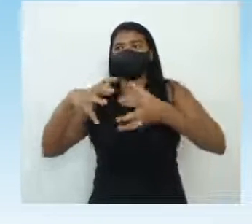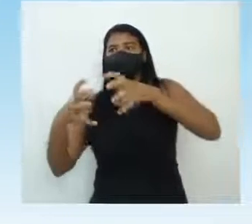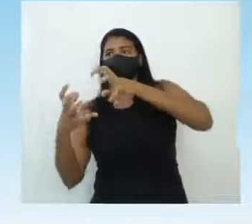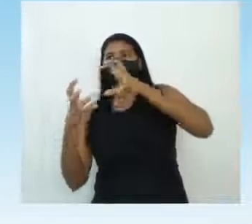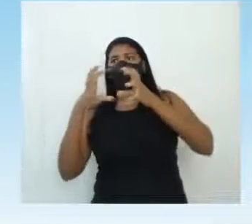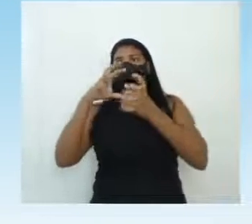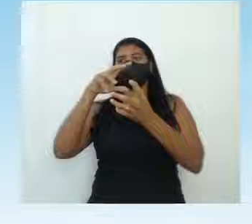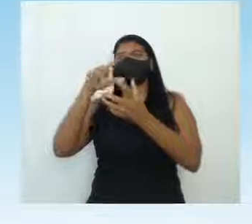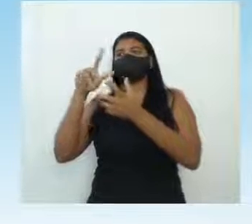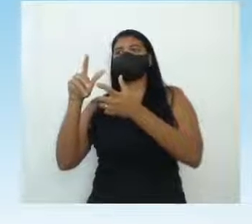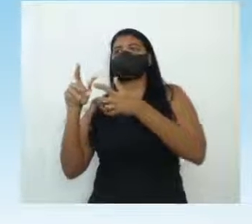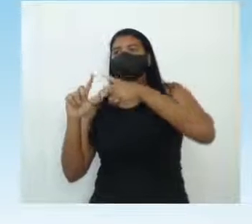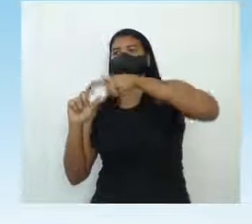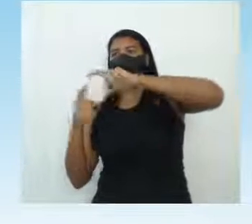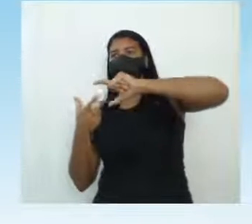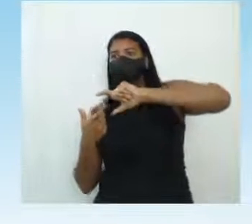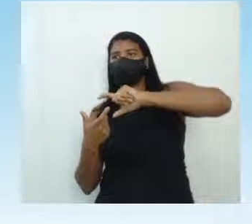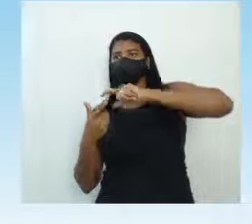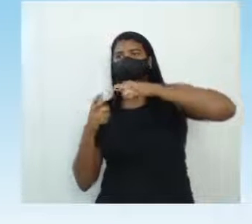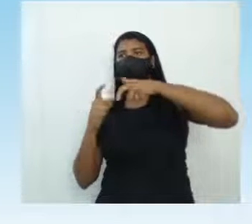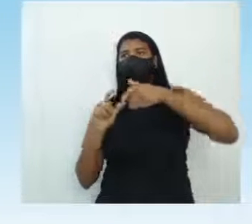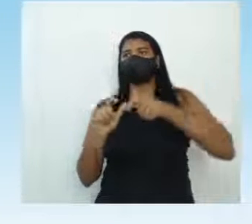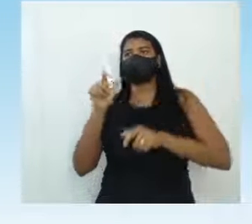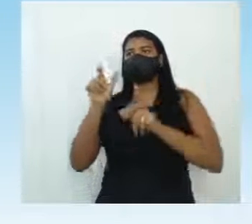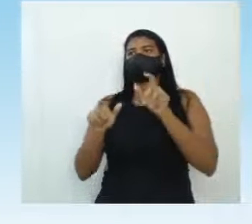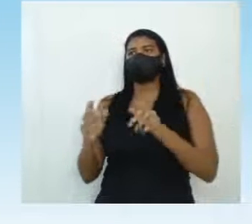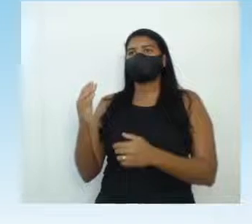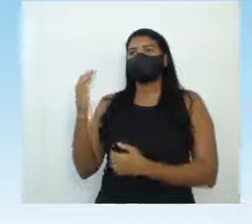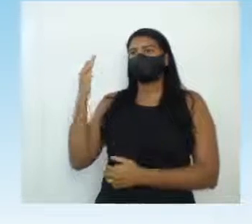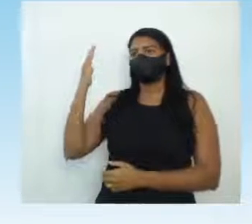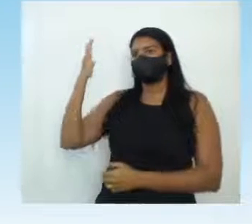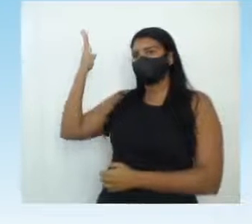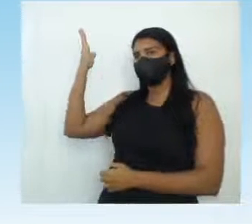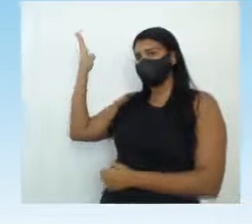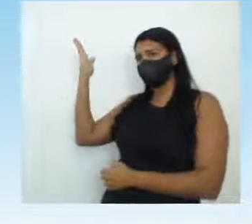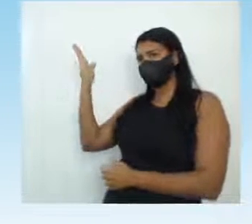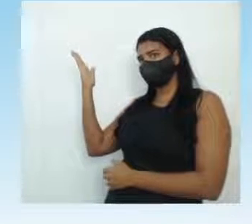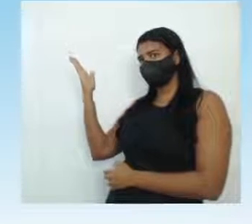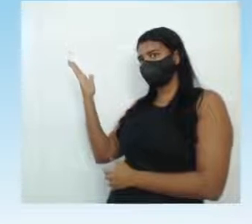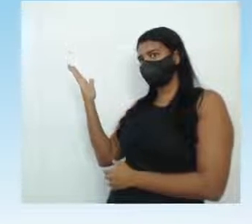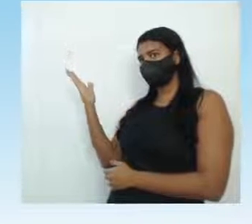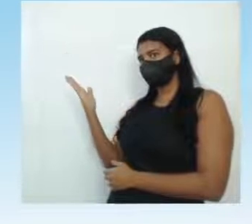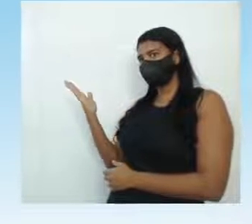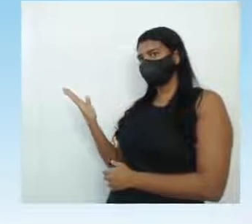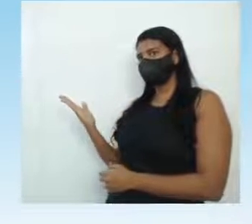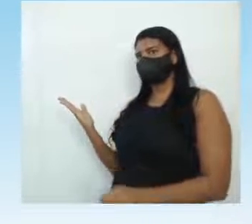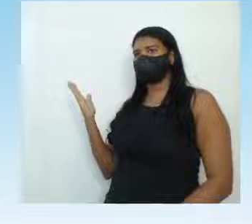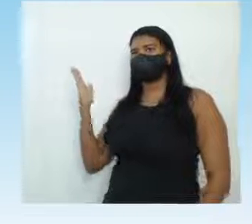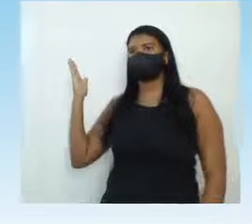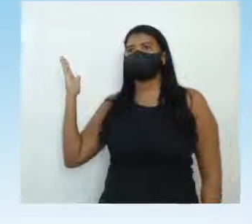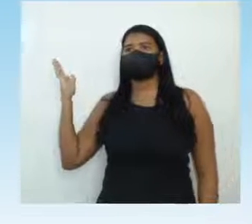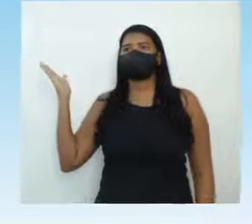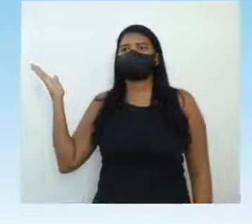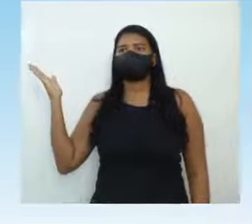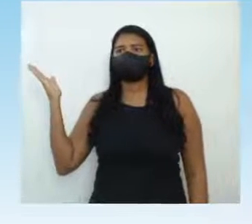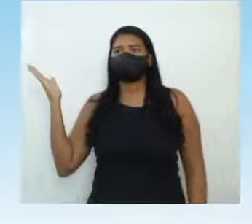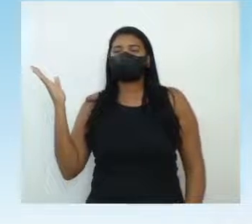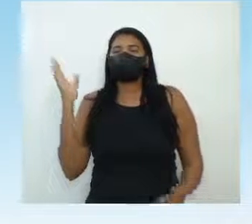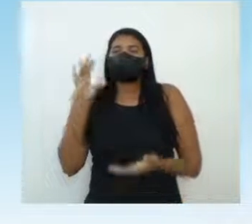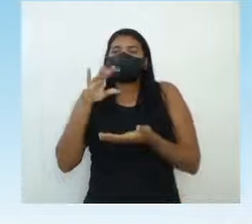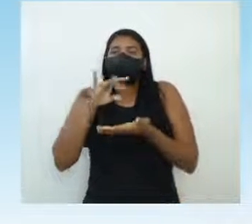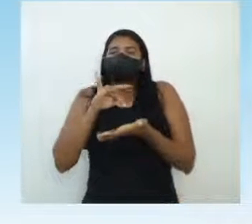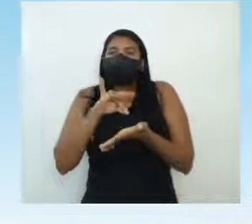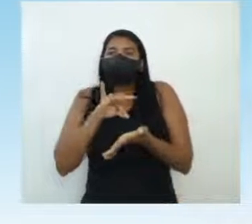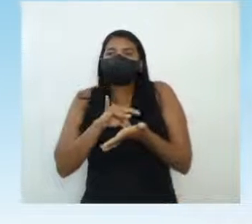geométrico. Então, os vértices de cada um desses sólidos geométricos indicam a direção, o sentido em que